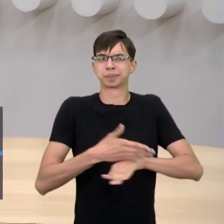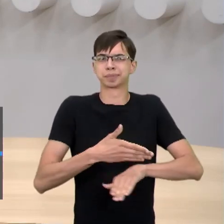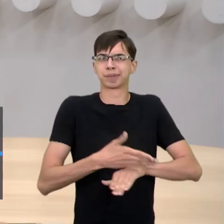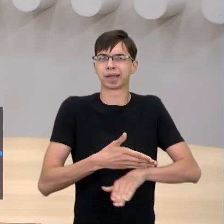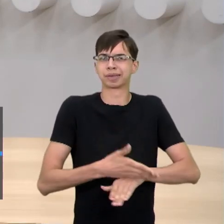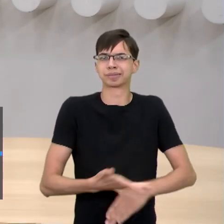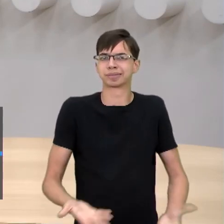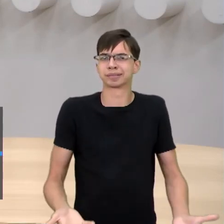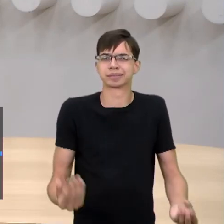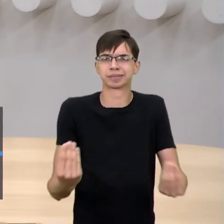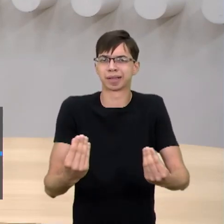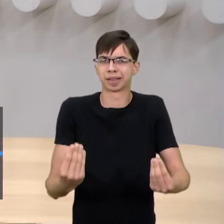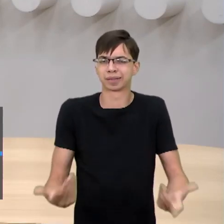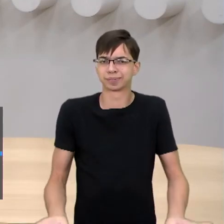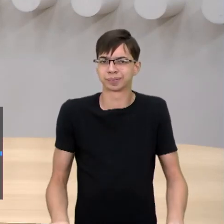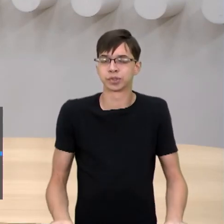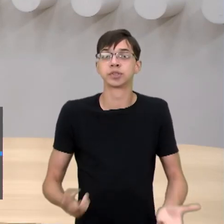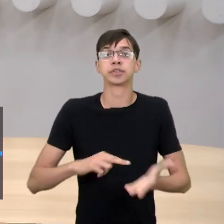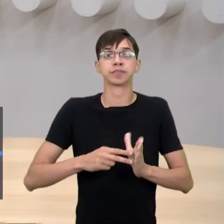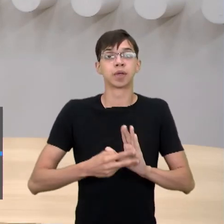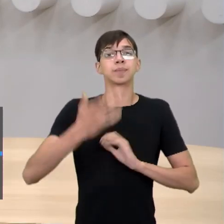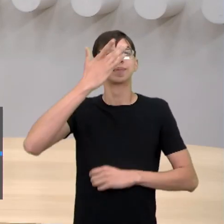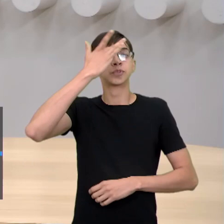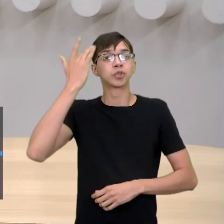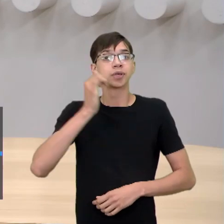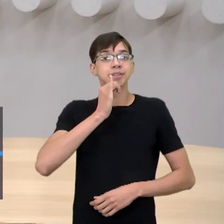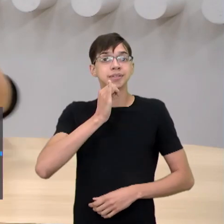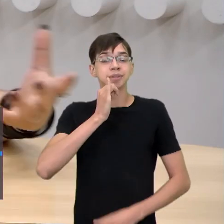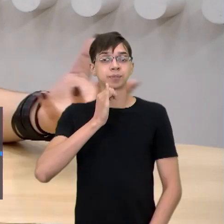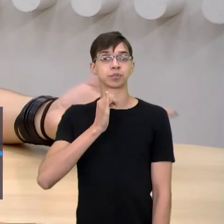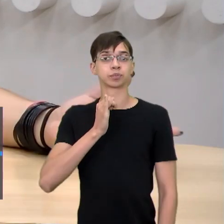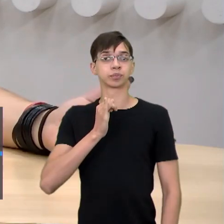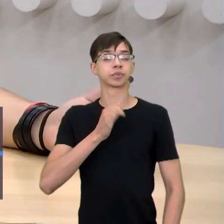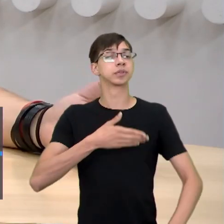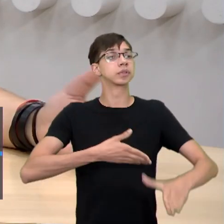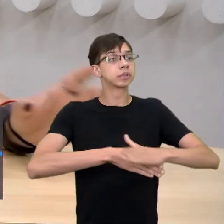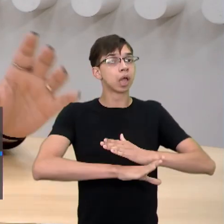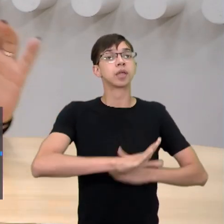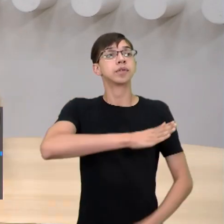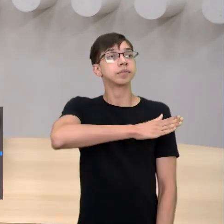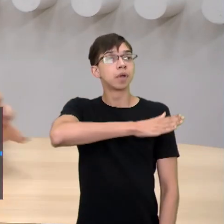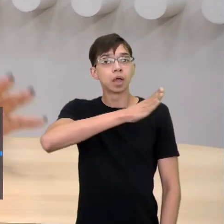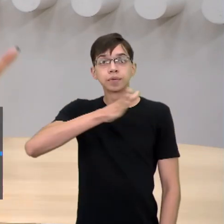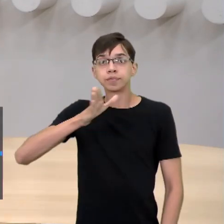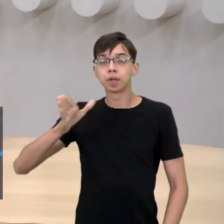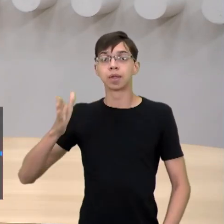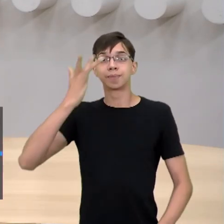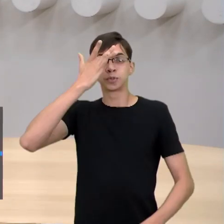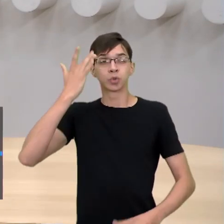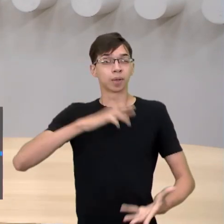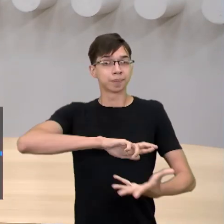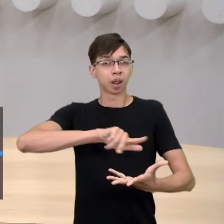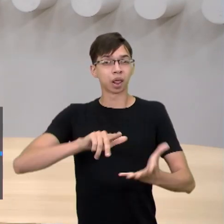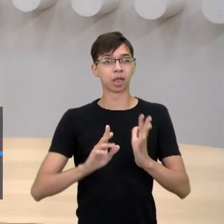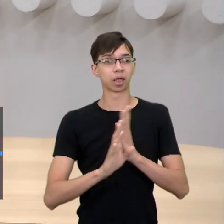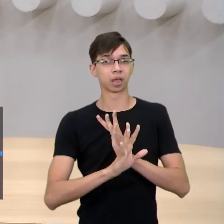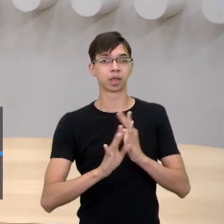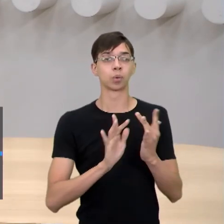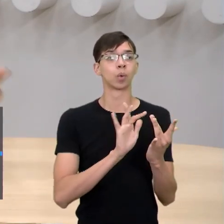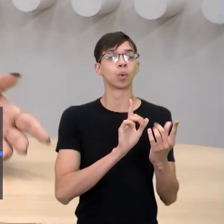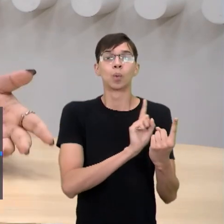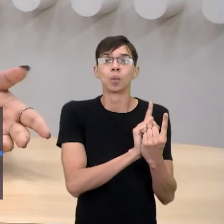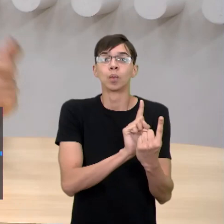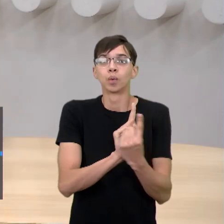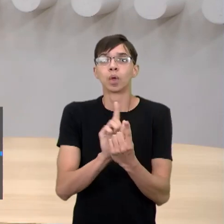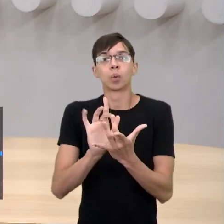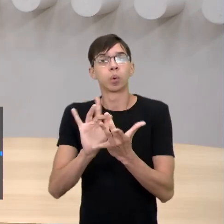Que essa pessoa precisa sair e ter contato com várias pessoas, né? Só que quando a gente pega pro conceito,